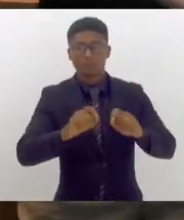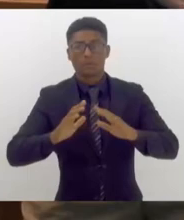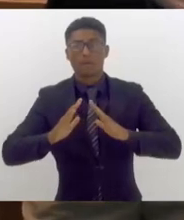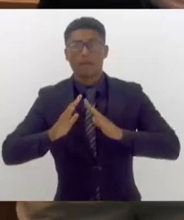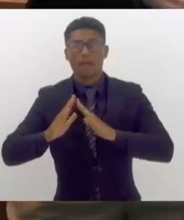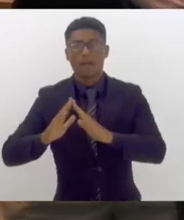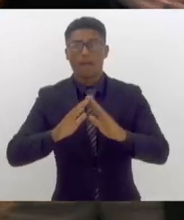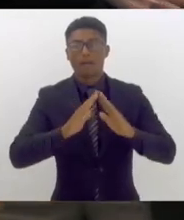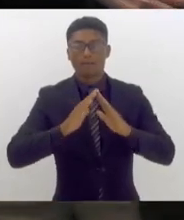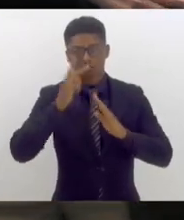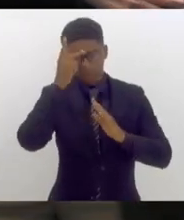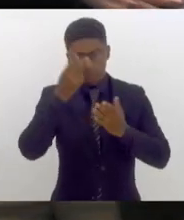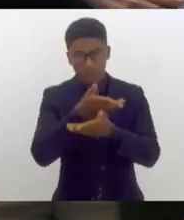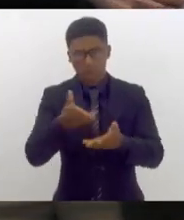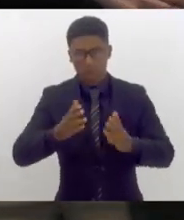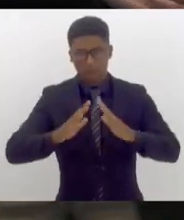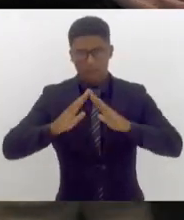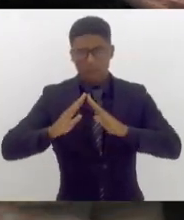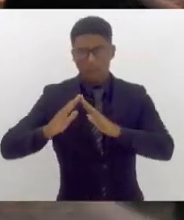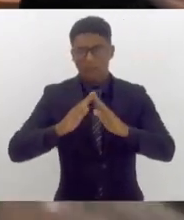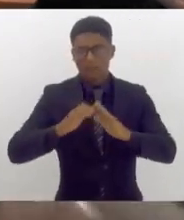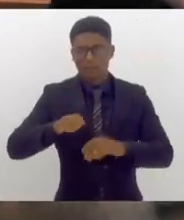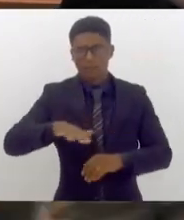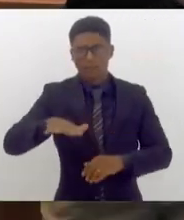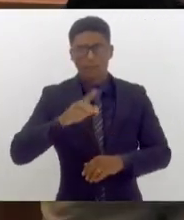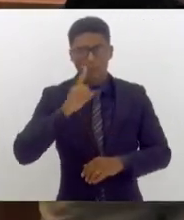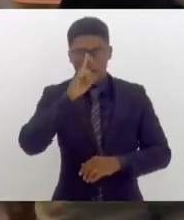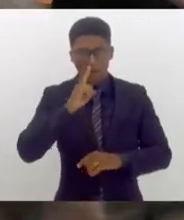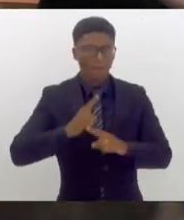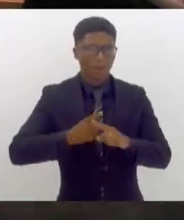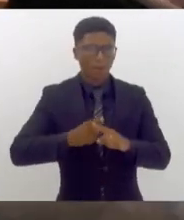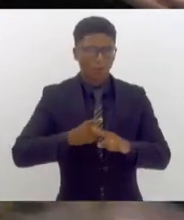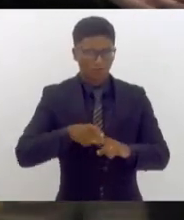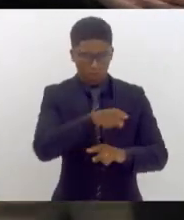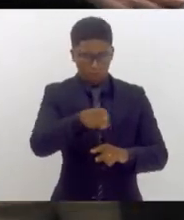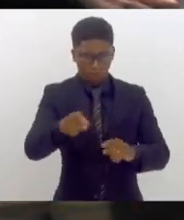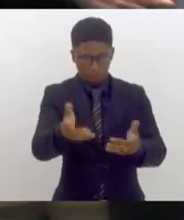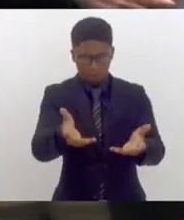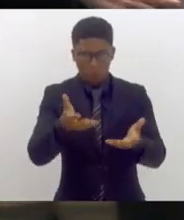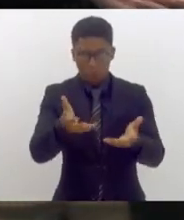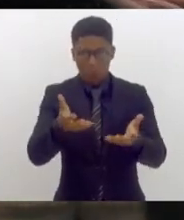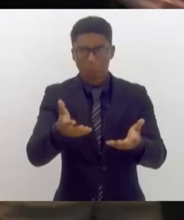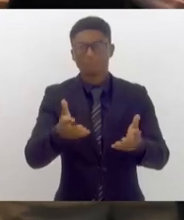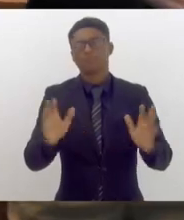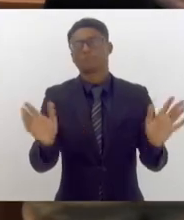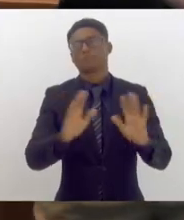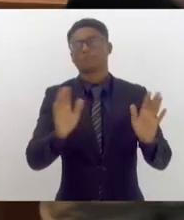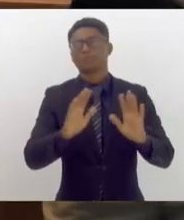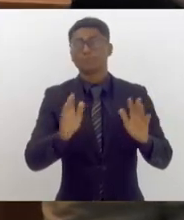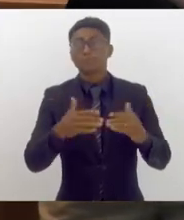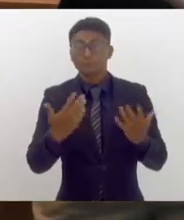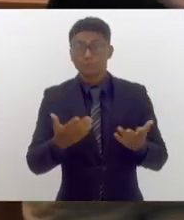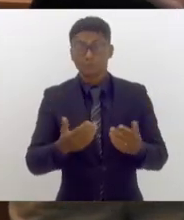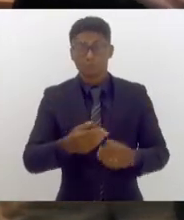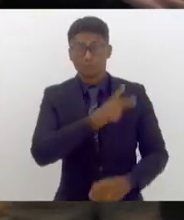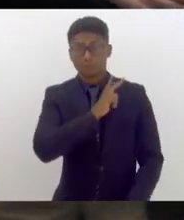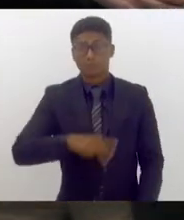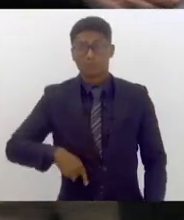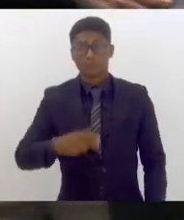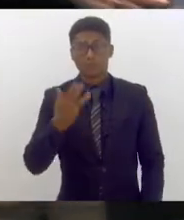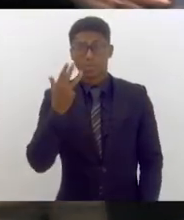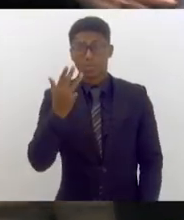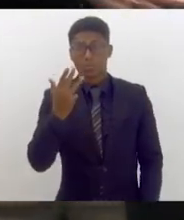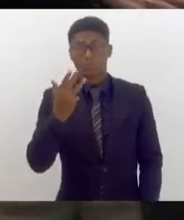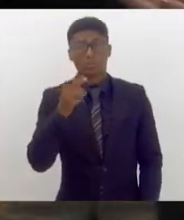em área de risco porque quer. Então, aí, em bom momento, o presidente Lula resolveu reativar o Minha Casa